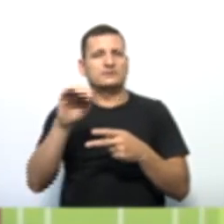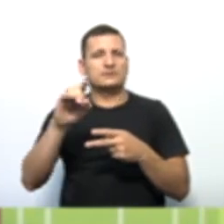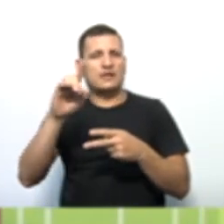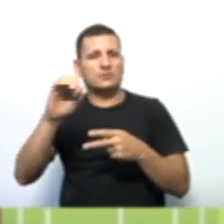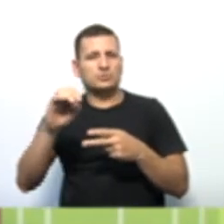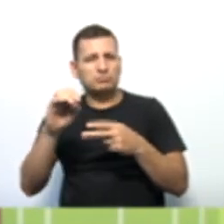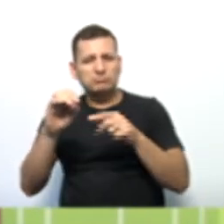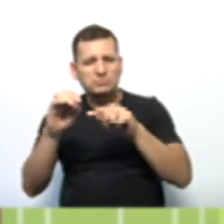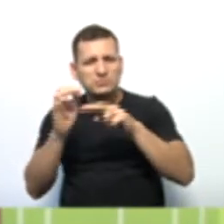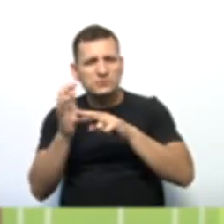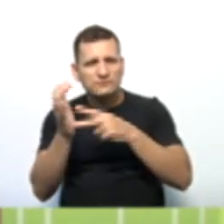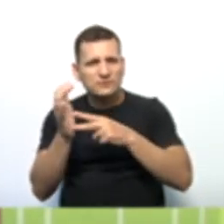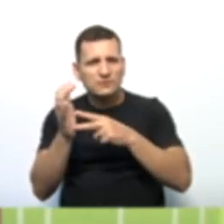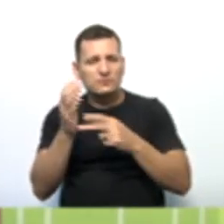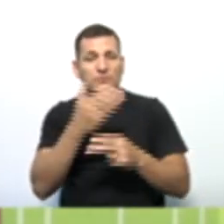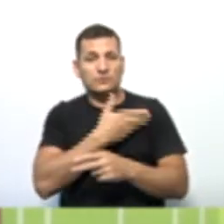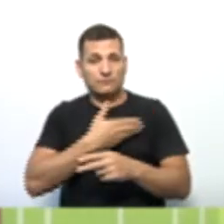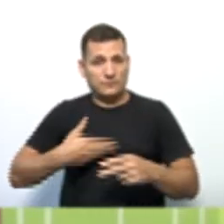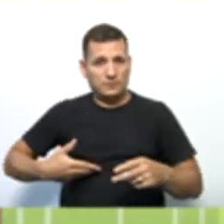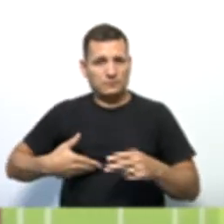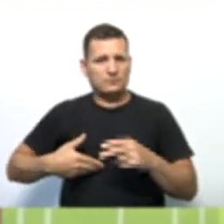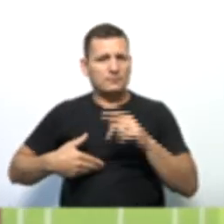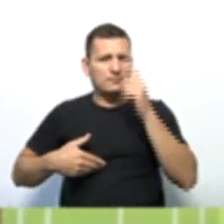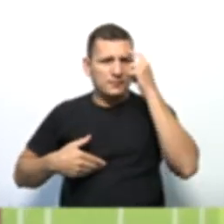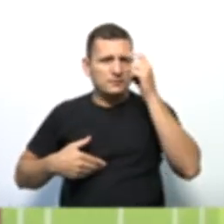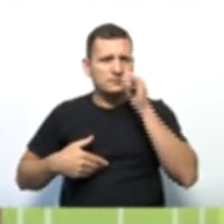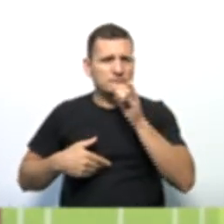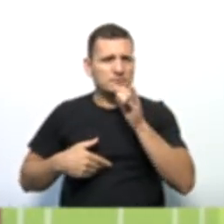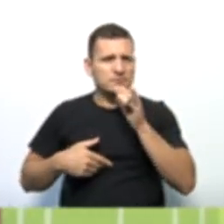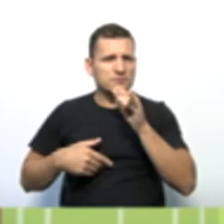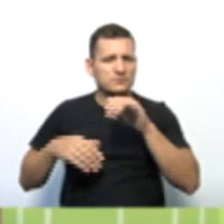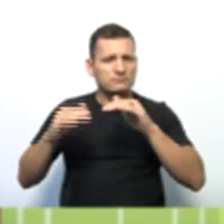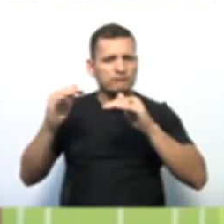um governo, para manter a estabilidade da nação,